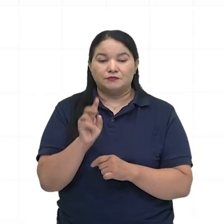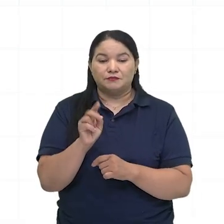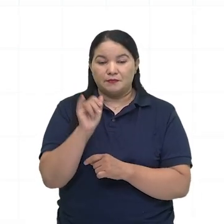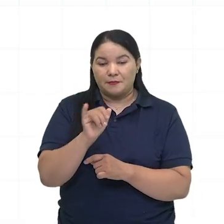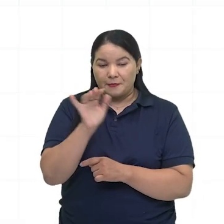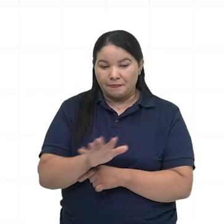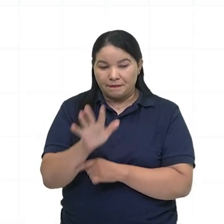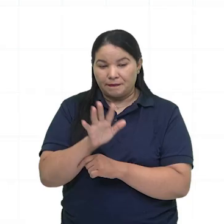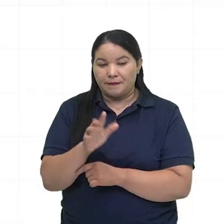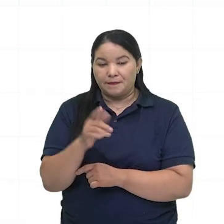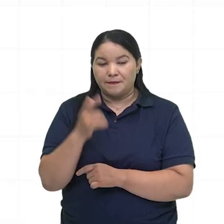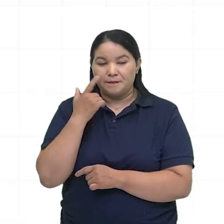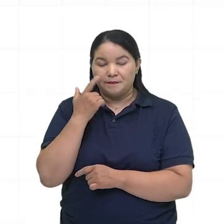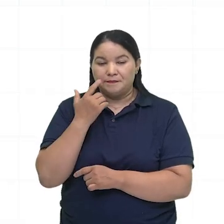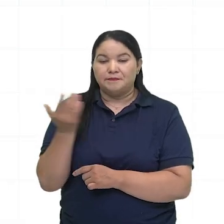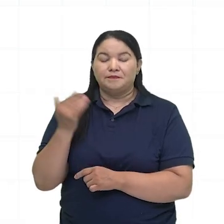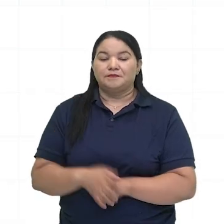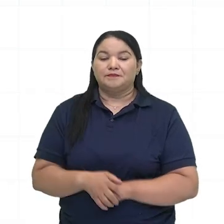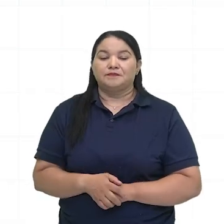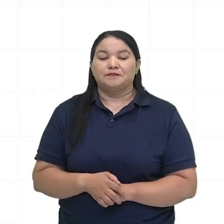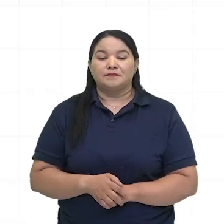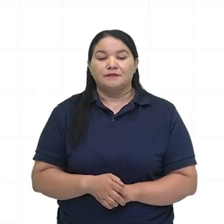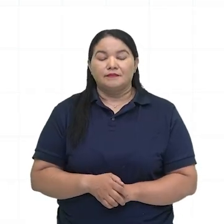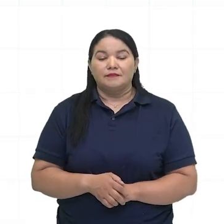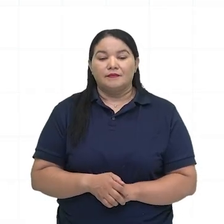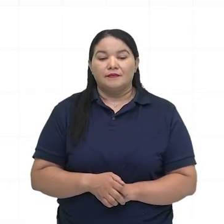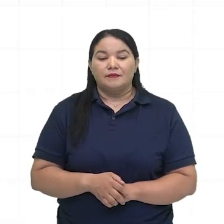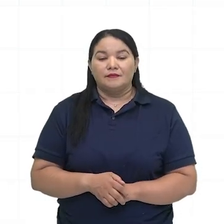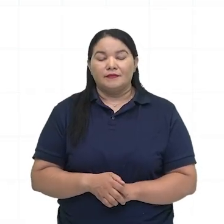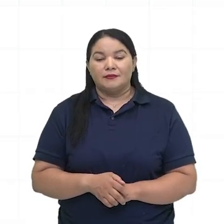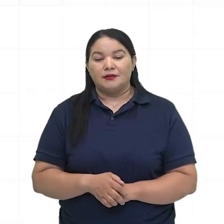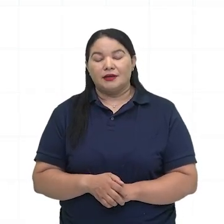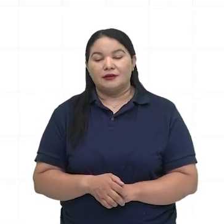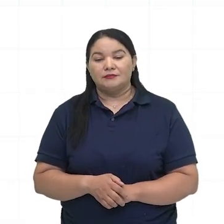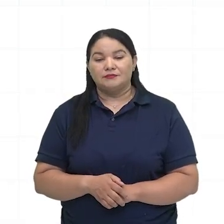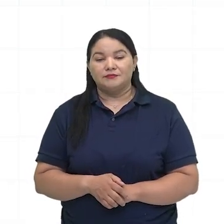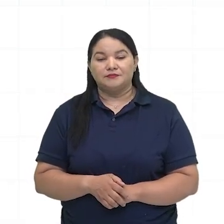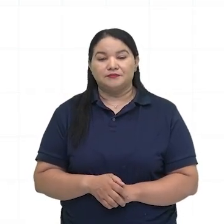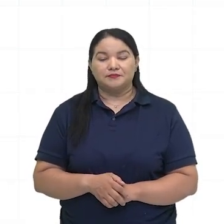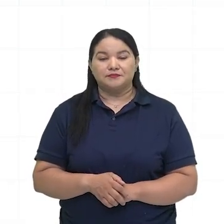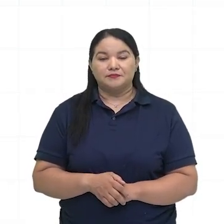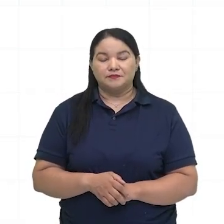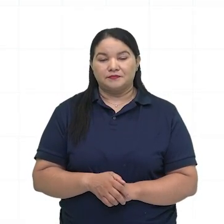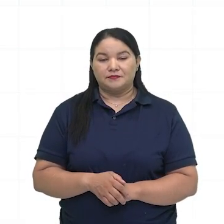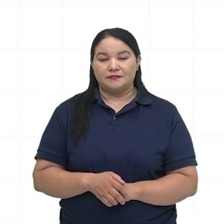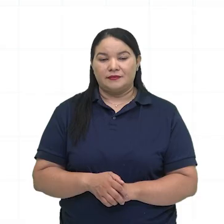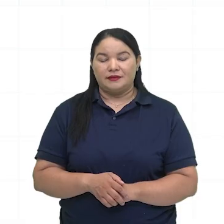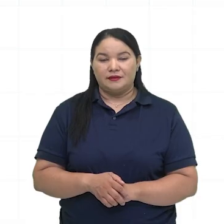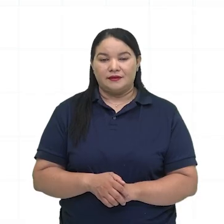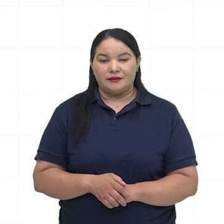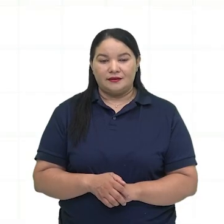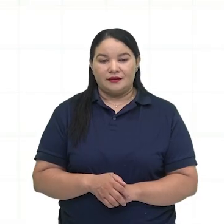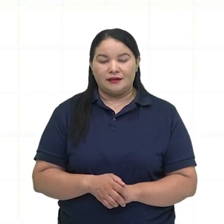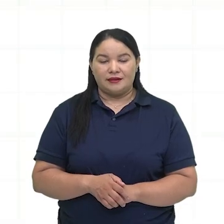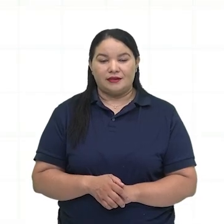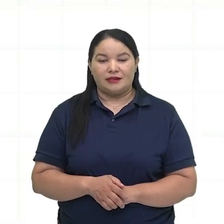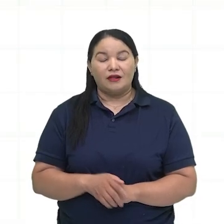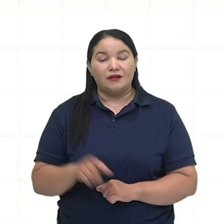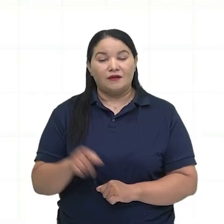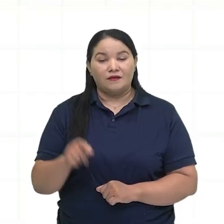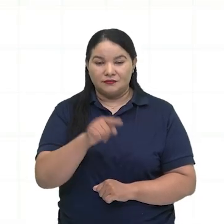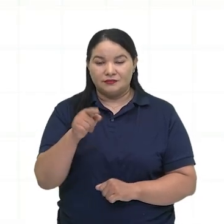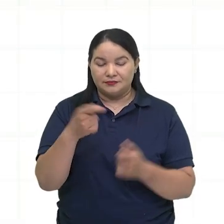imagem para que você consolide aqui um